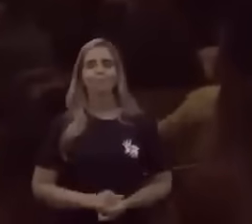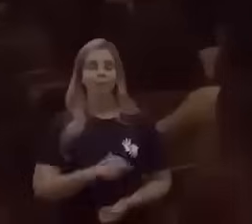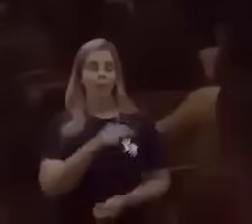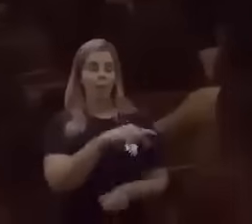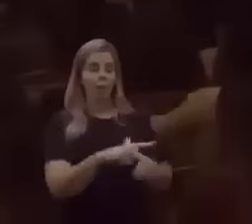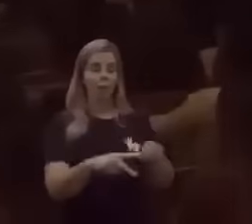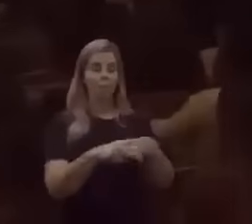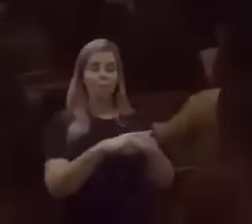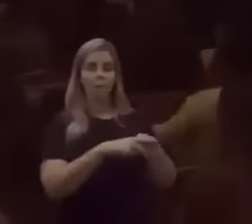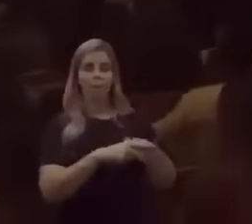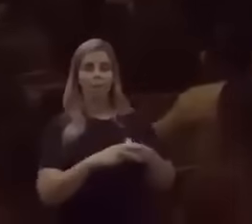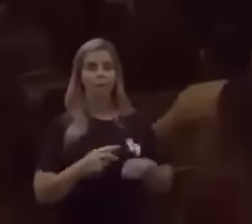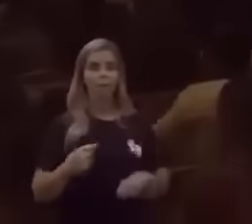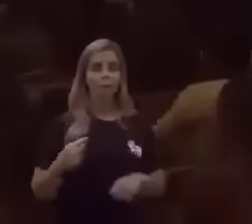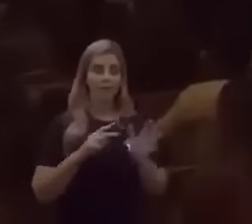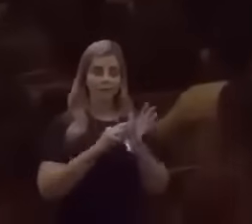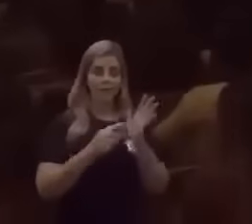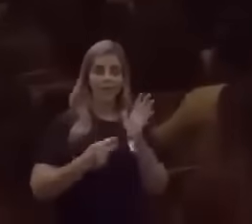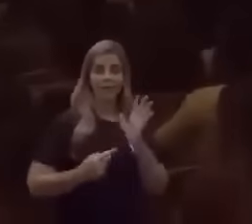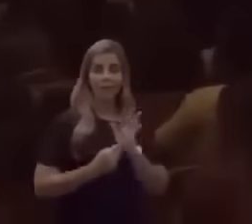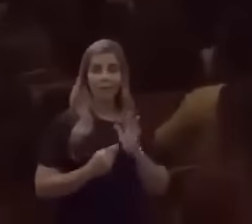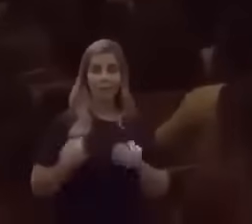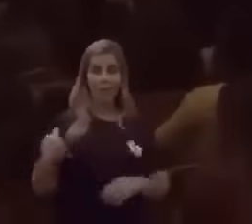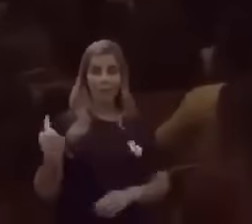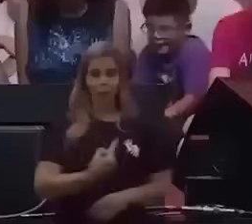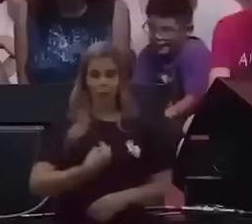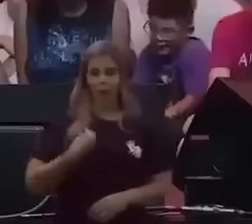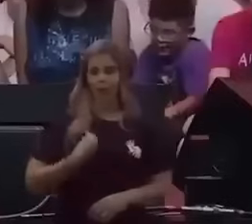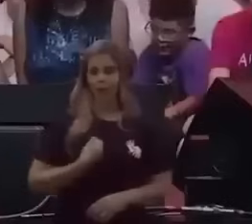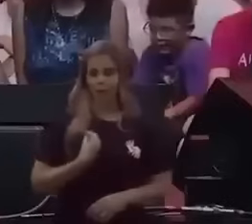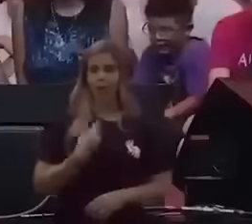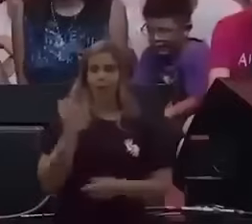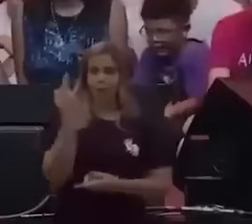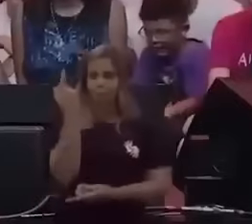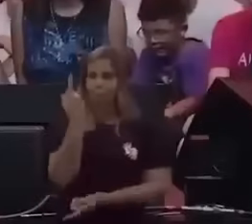Este homem é o símbolo dos nossos avanços e recuos,